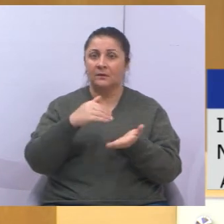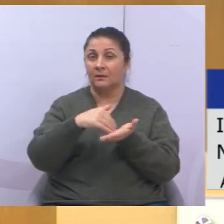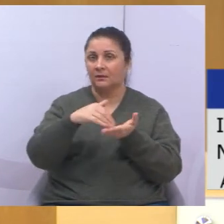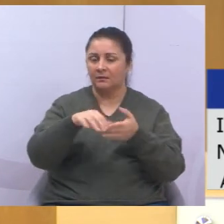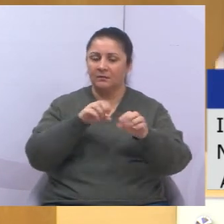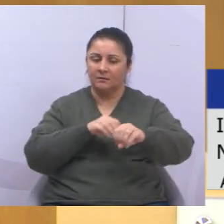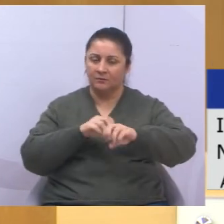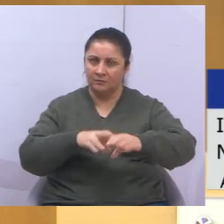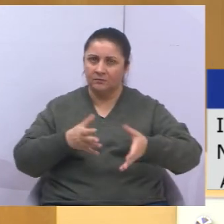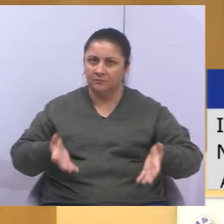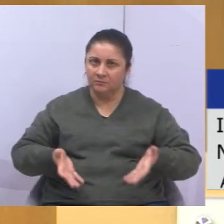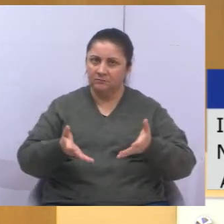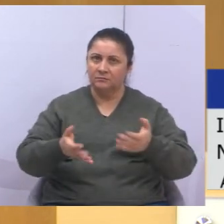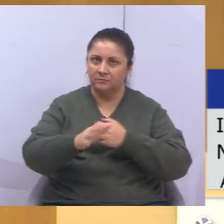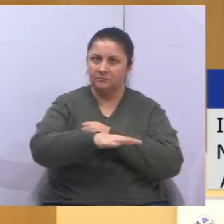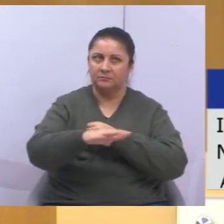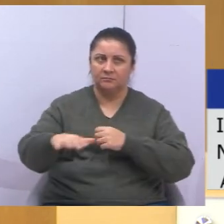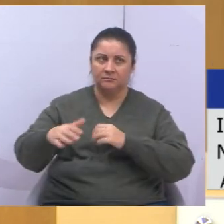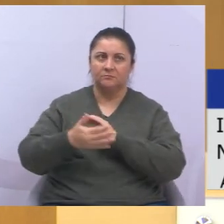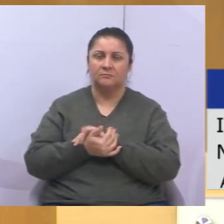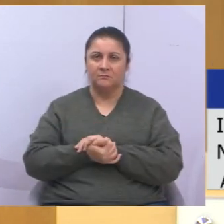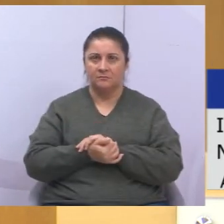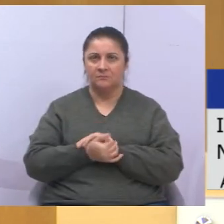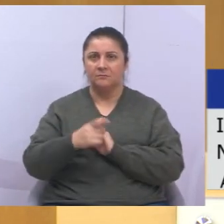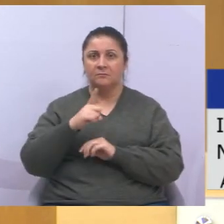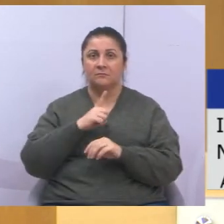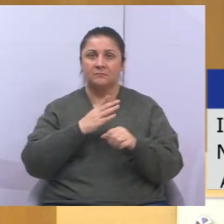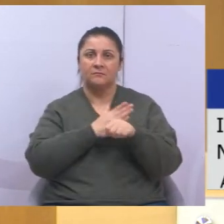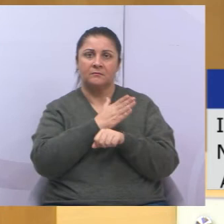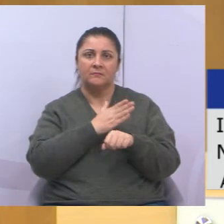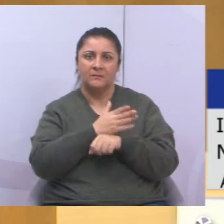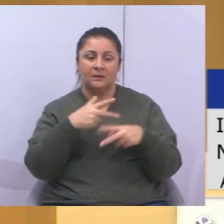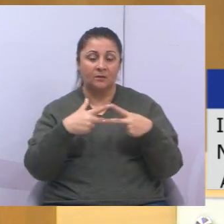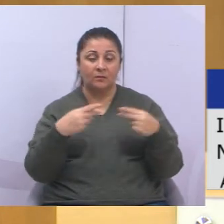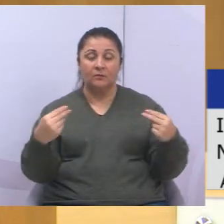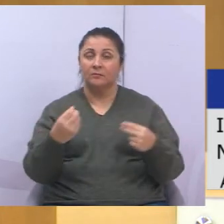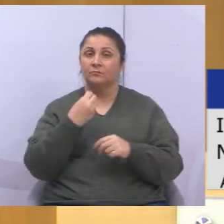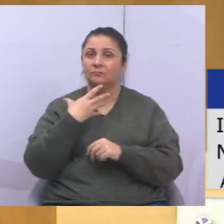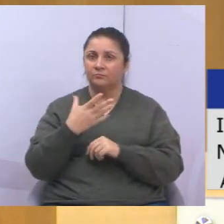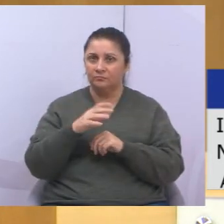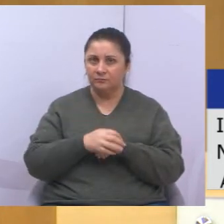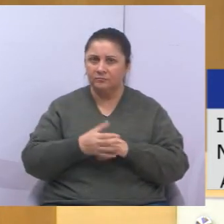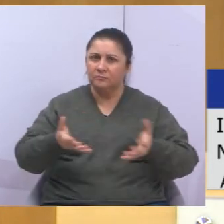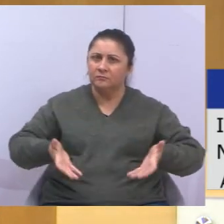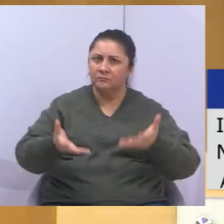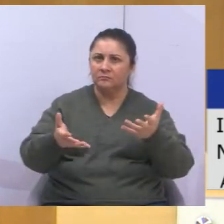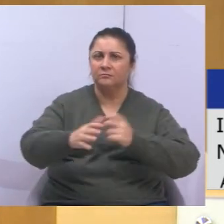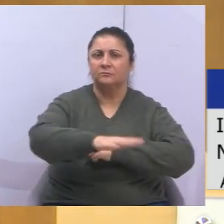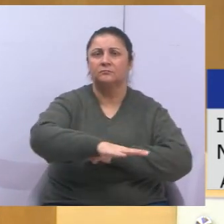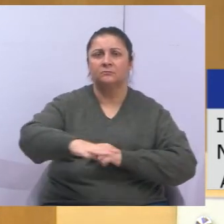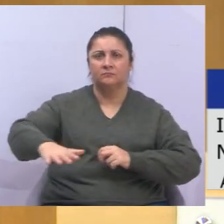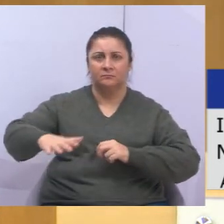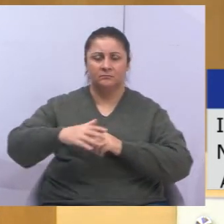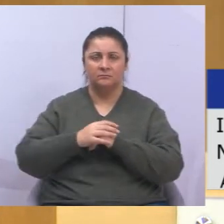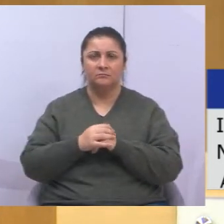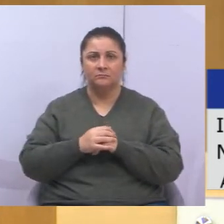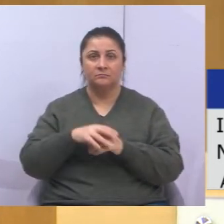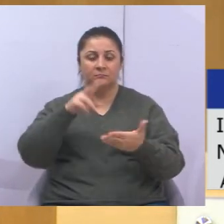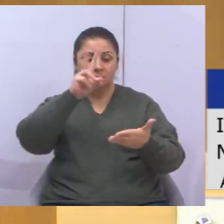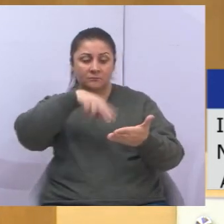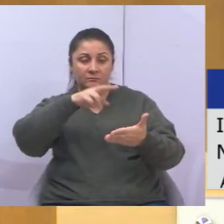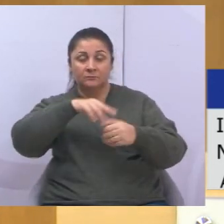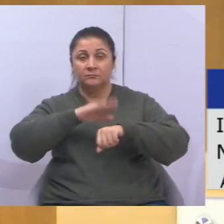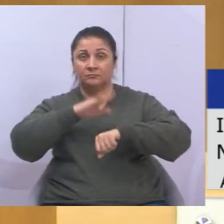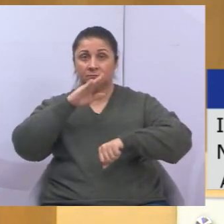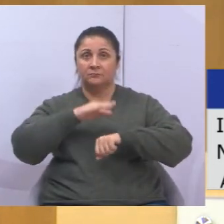principalmente. Estimular as nossas crianças a terem acesso a coisas boas, estimular as nossas crianças a lerem